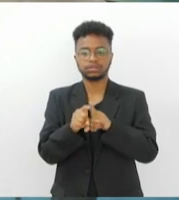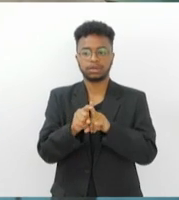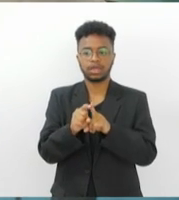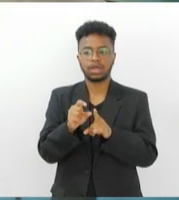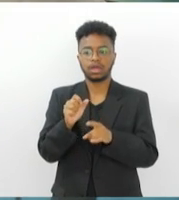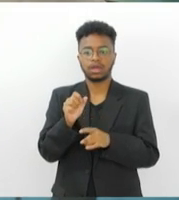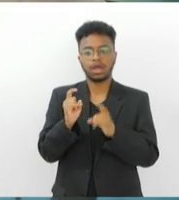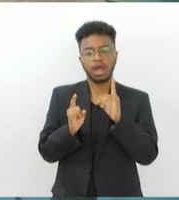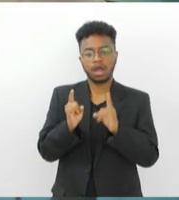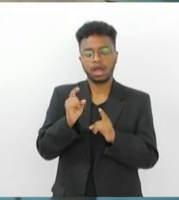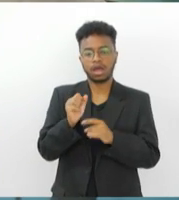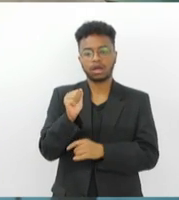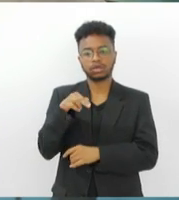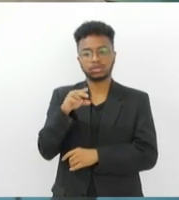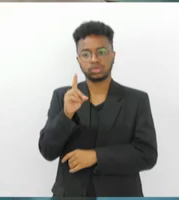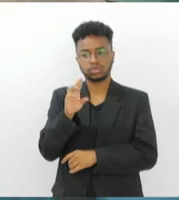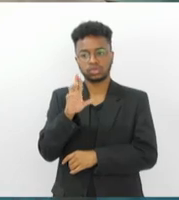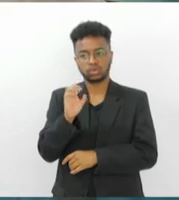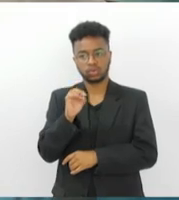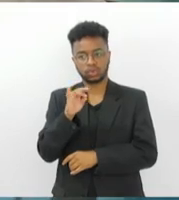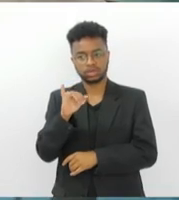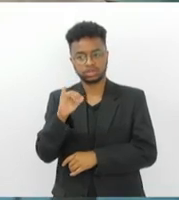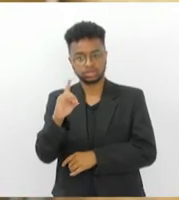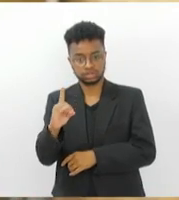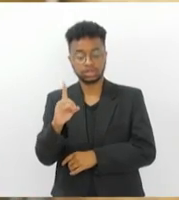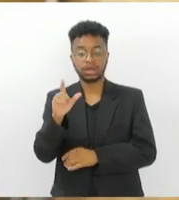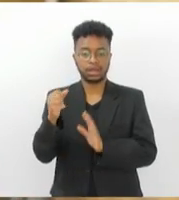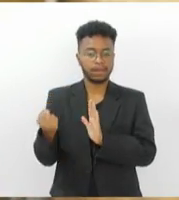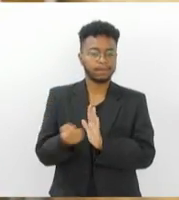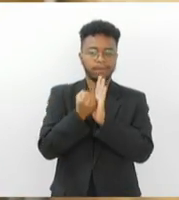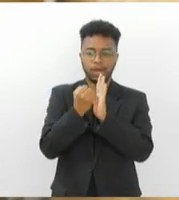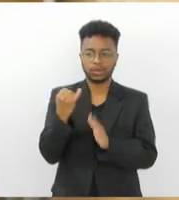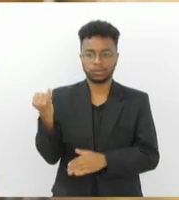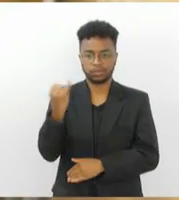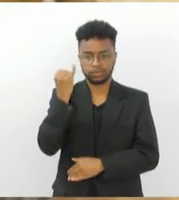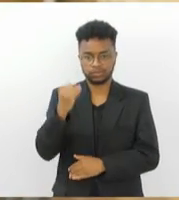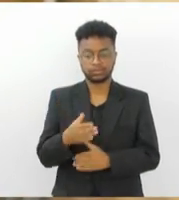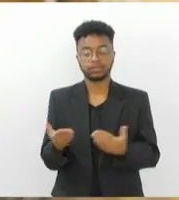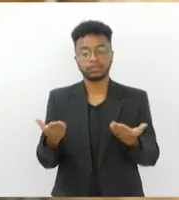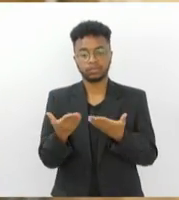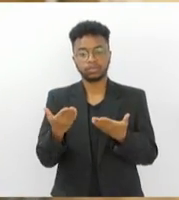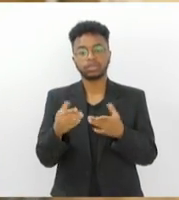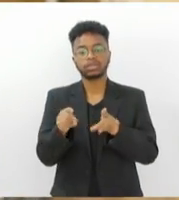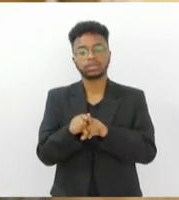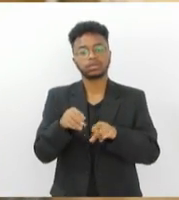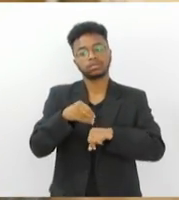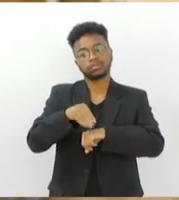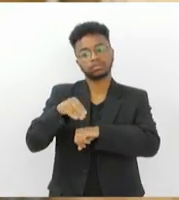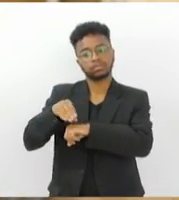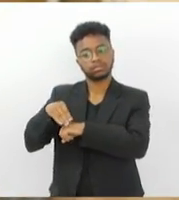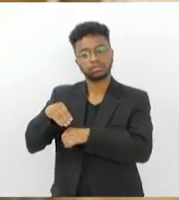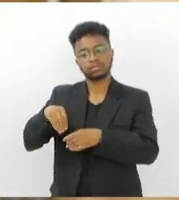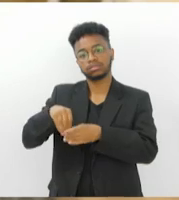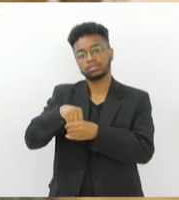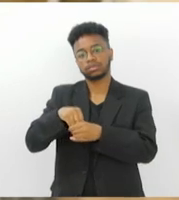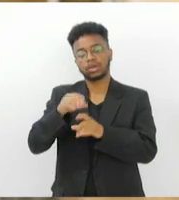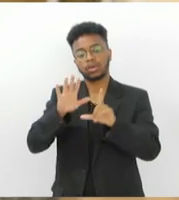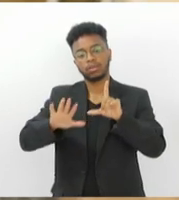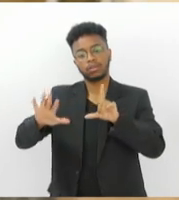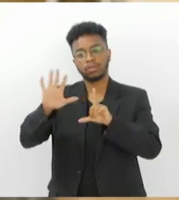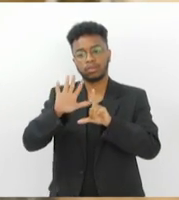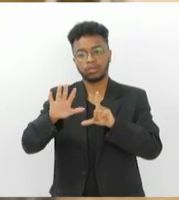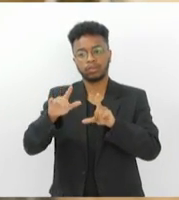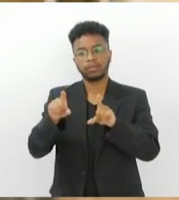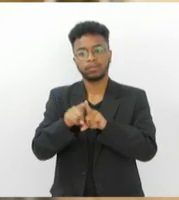Estadual de transformação digital Mauro Farias Este é um marco agora trazendo os serviços também disponíveis no portal para o